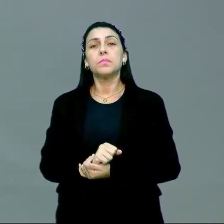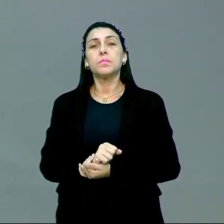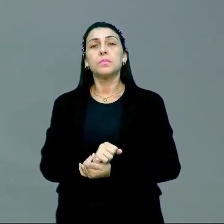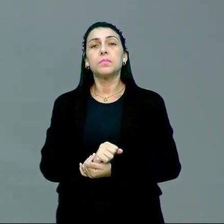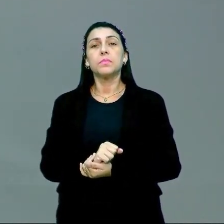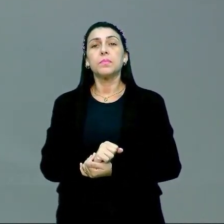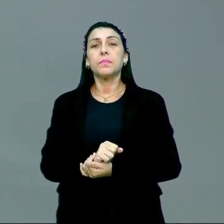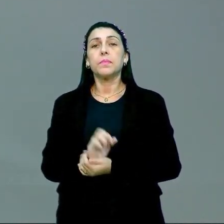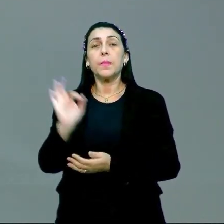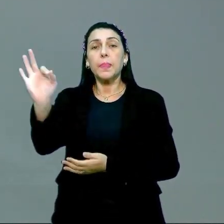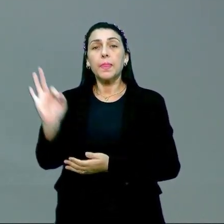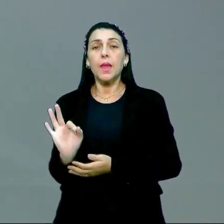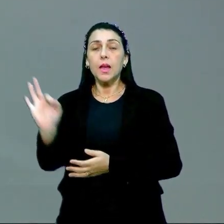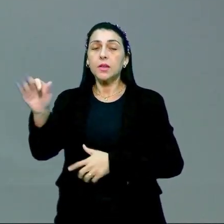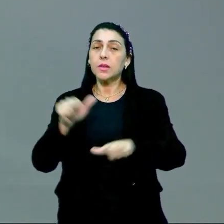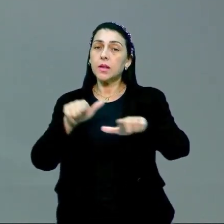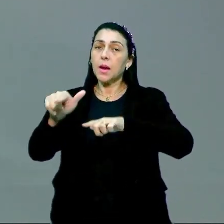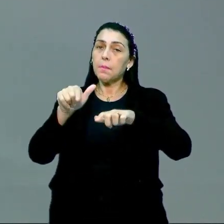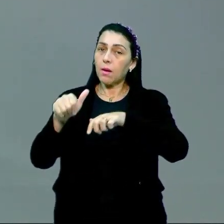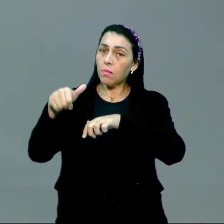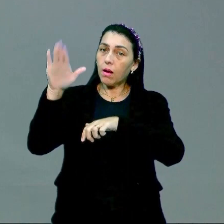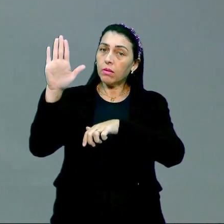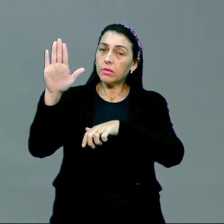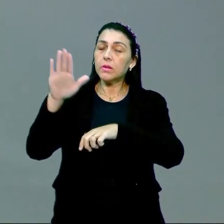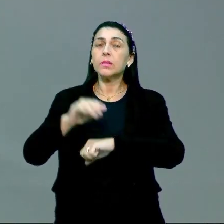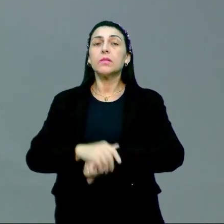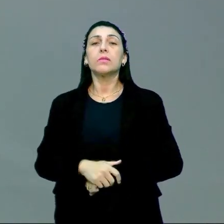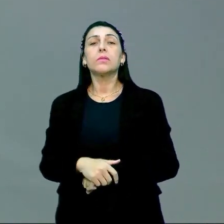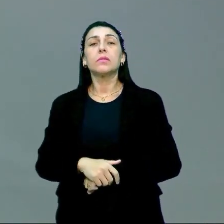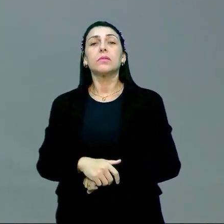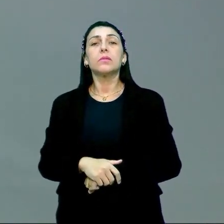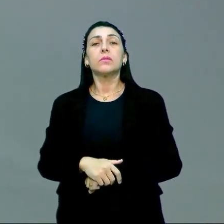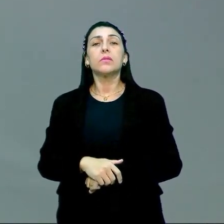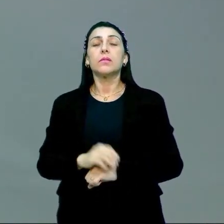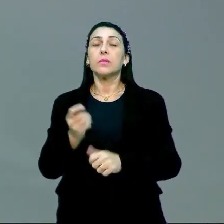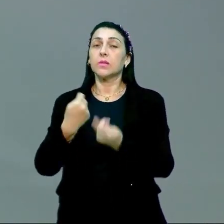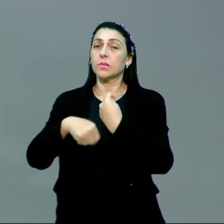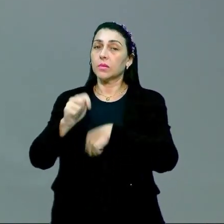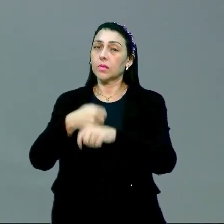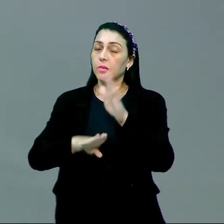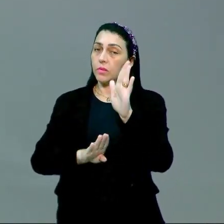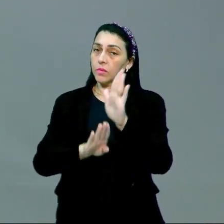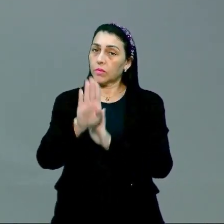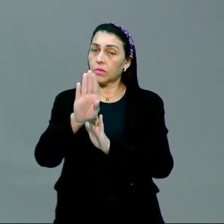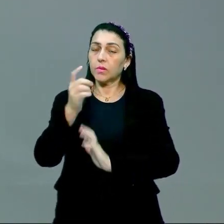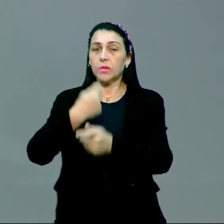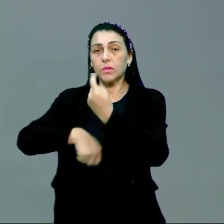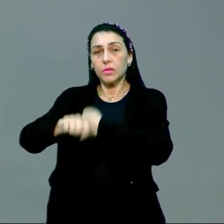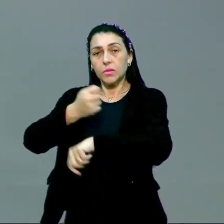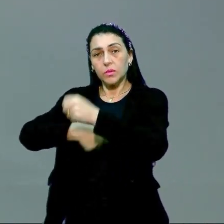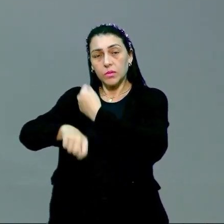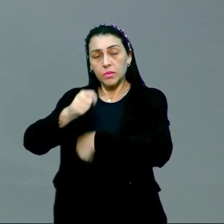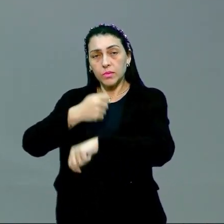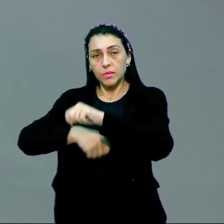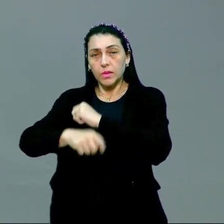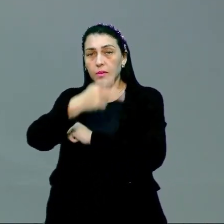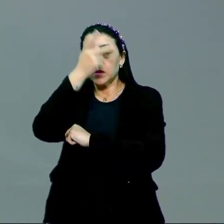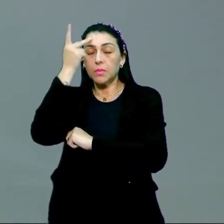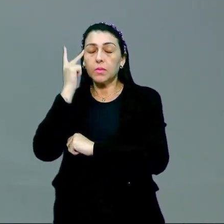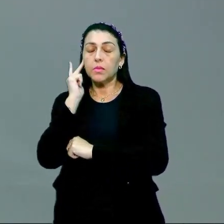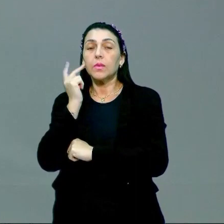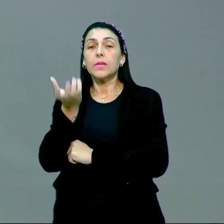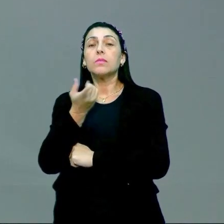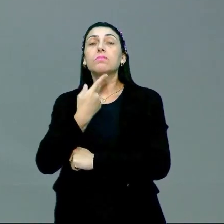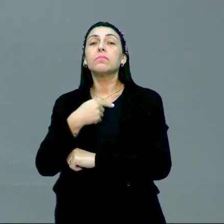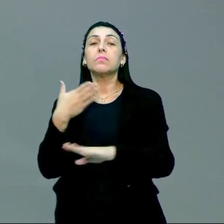alta taxa de empregos, né? Enfim, todos esses fatores econômicos de evolução econômica faz com que as pessoas